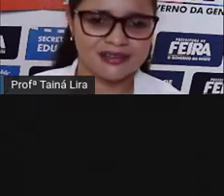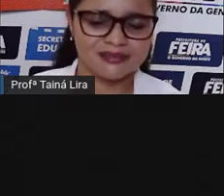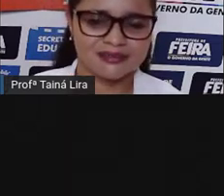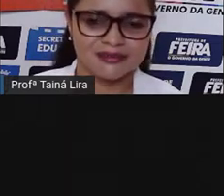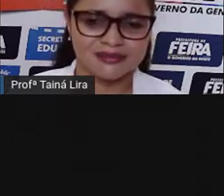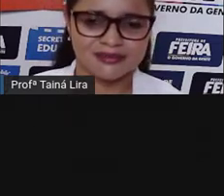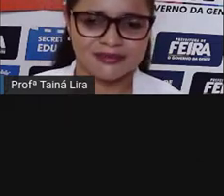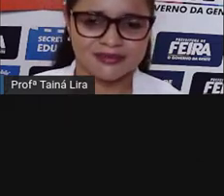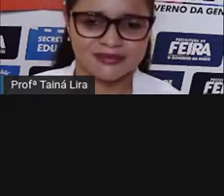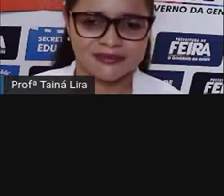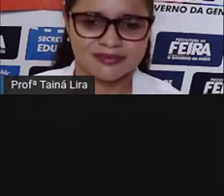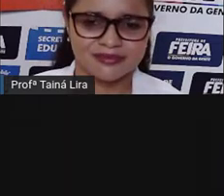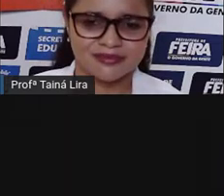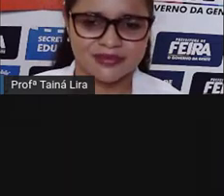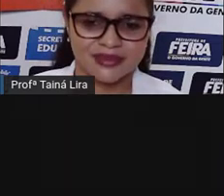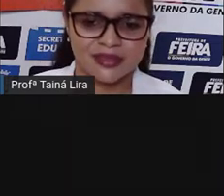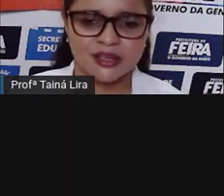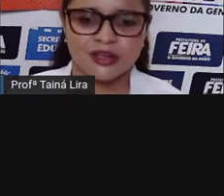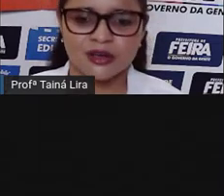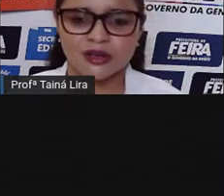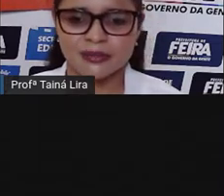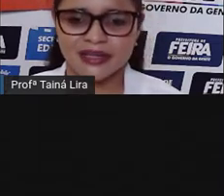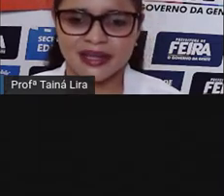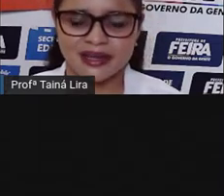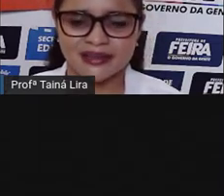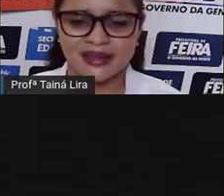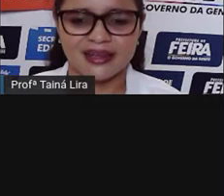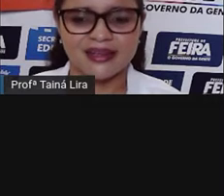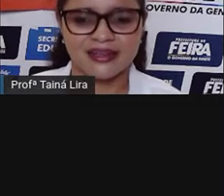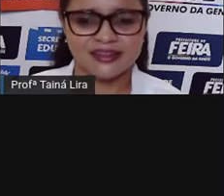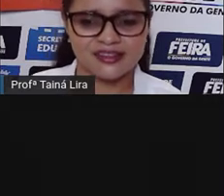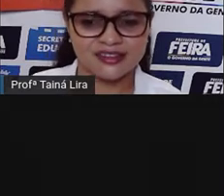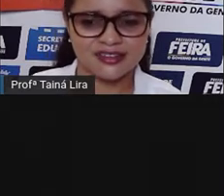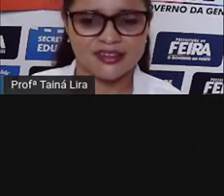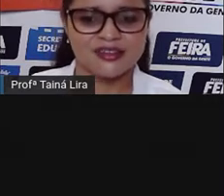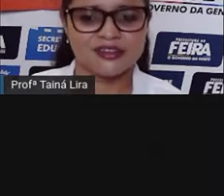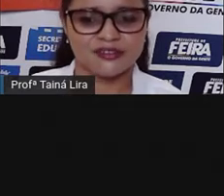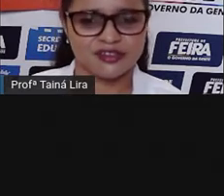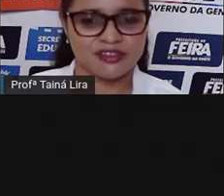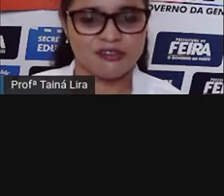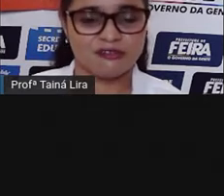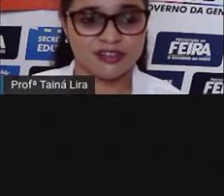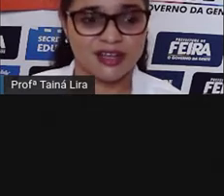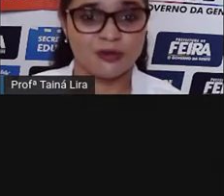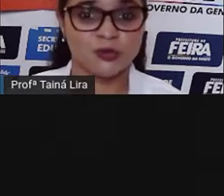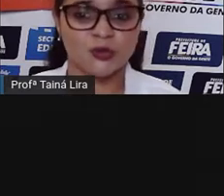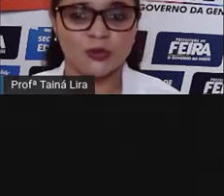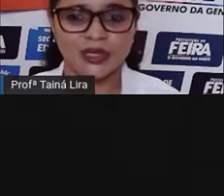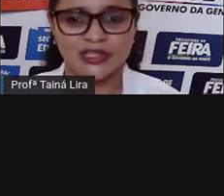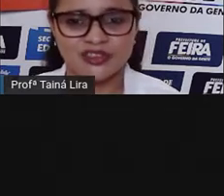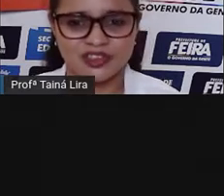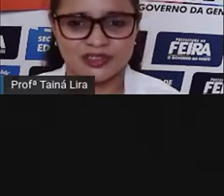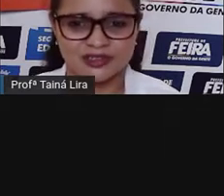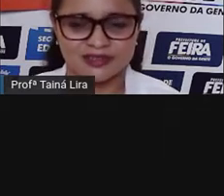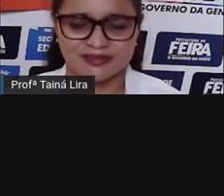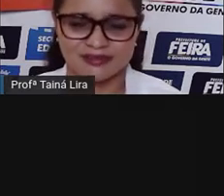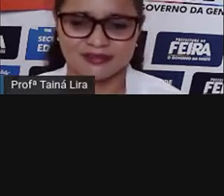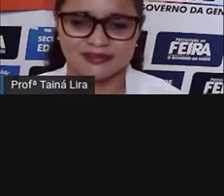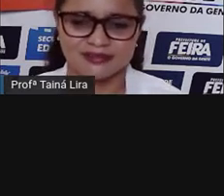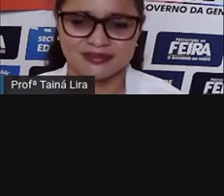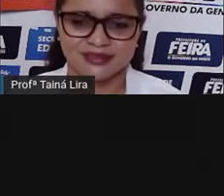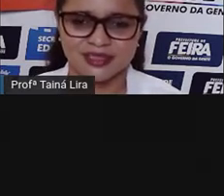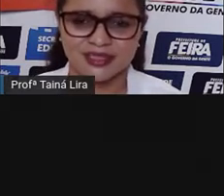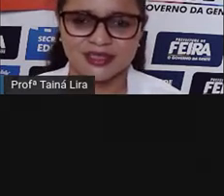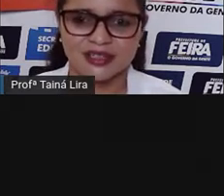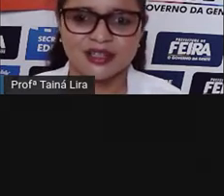festa bom obrigada irei sim se você convidar o duende